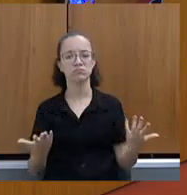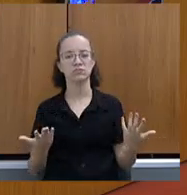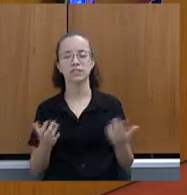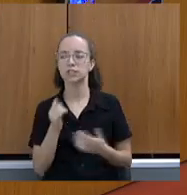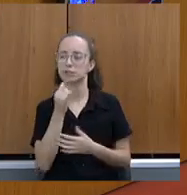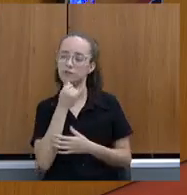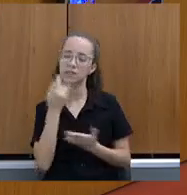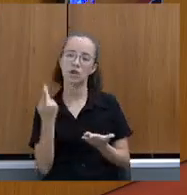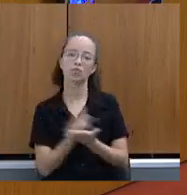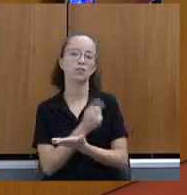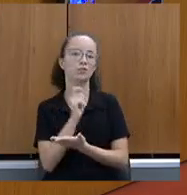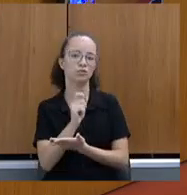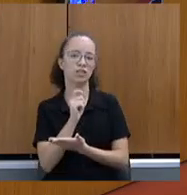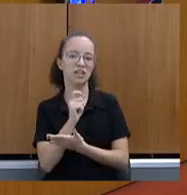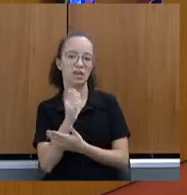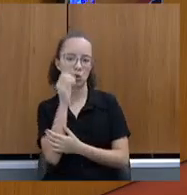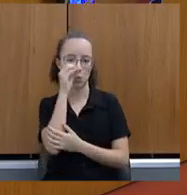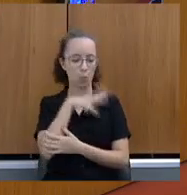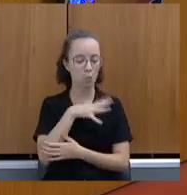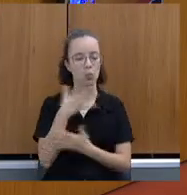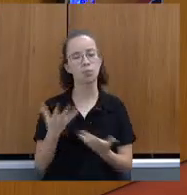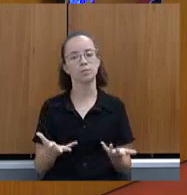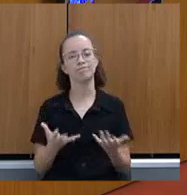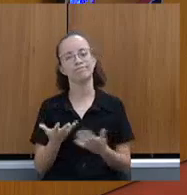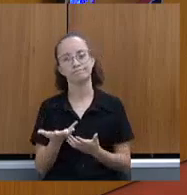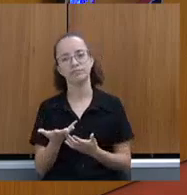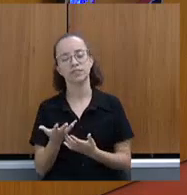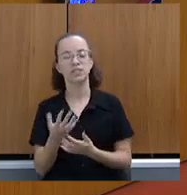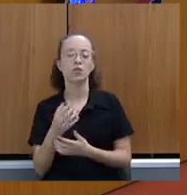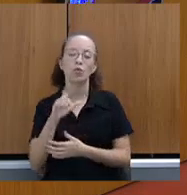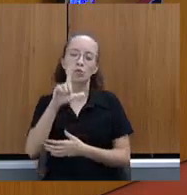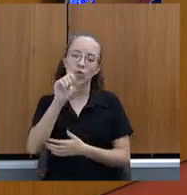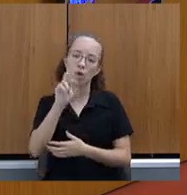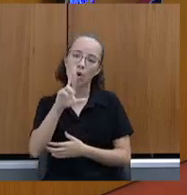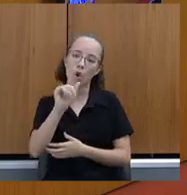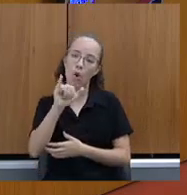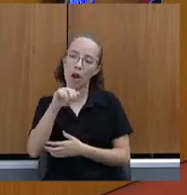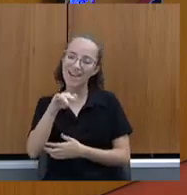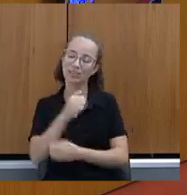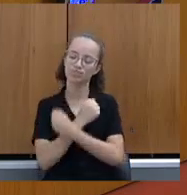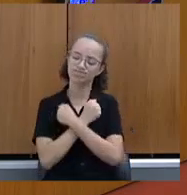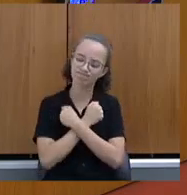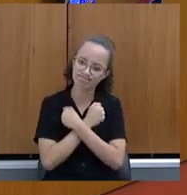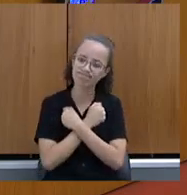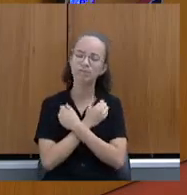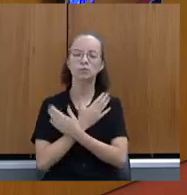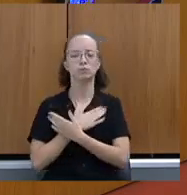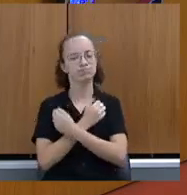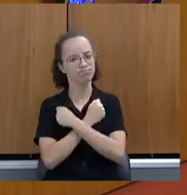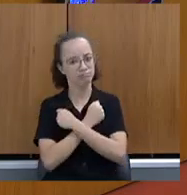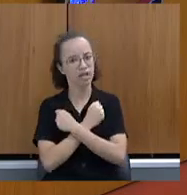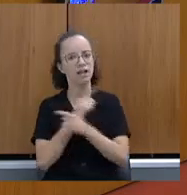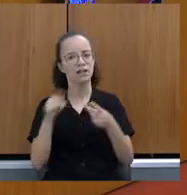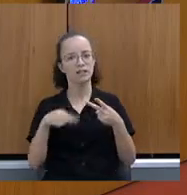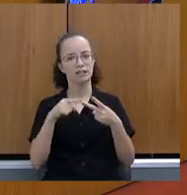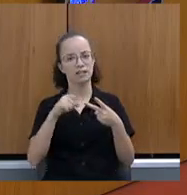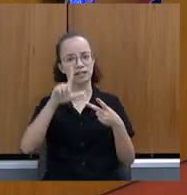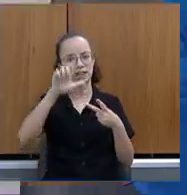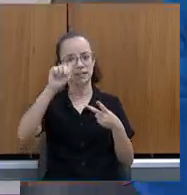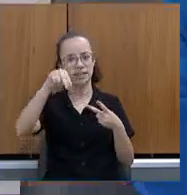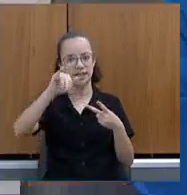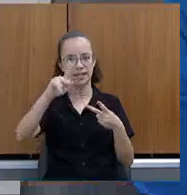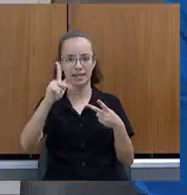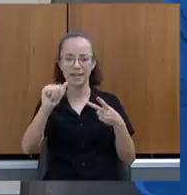de ameaças então meu abraço é Lorrany Imagino que o abraço de todas nós né meu abraço da Leninha da Macaé